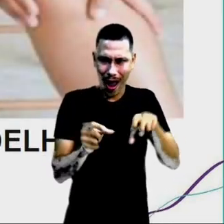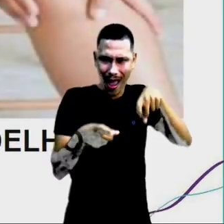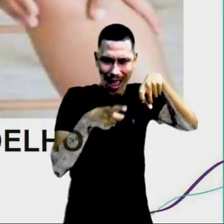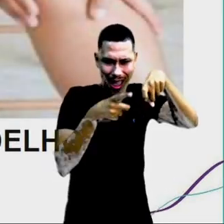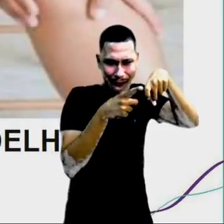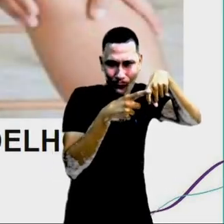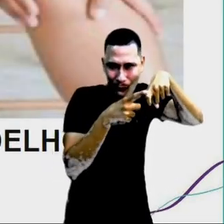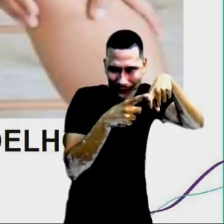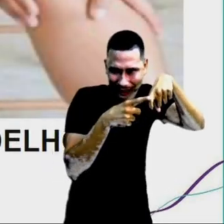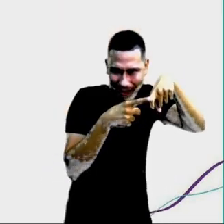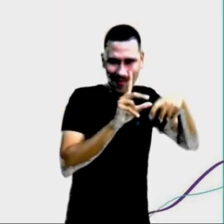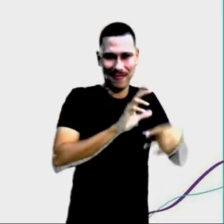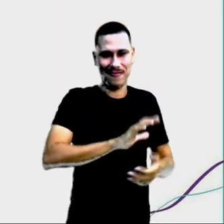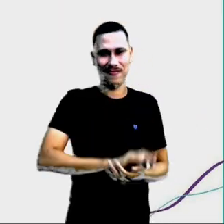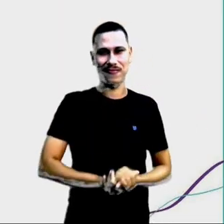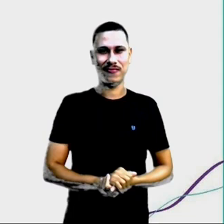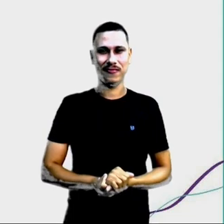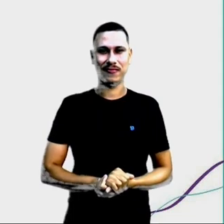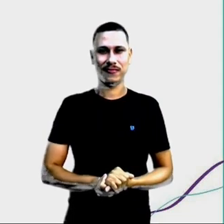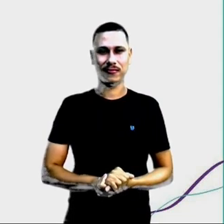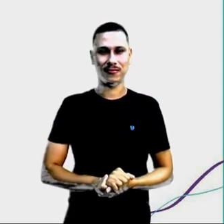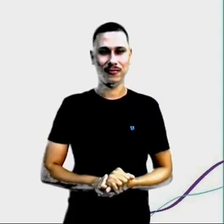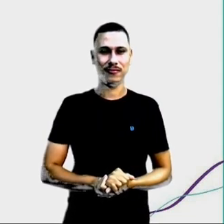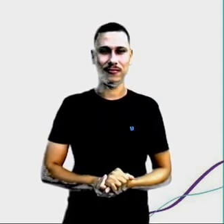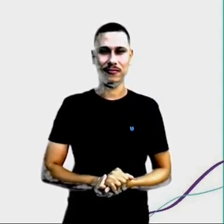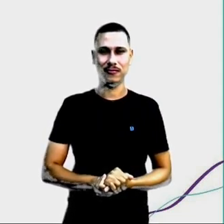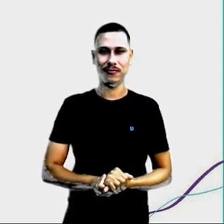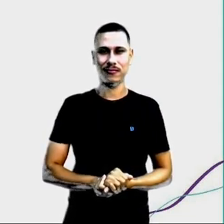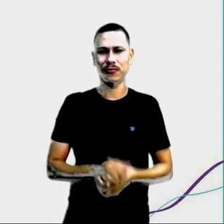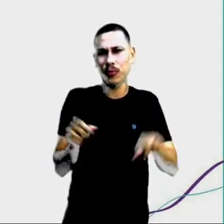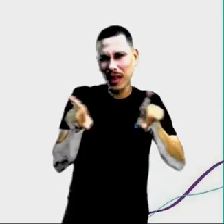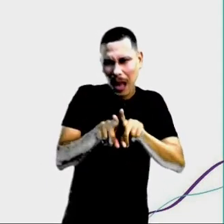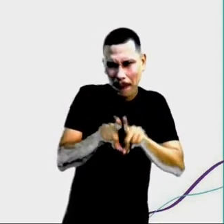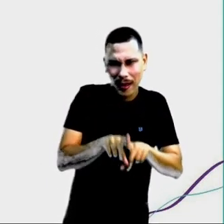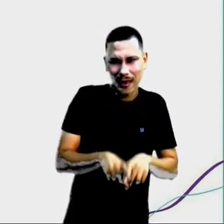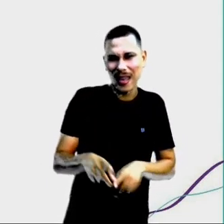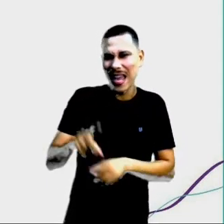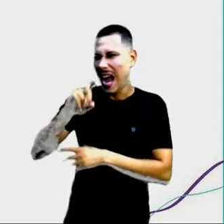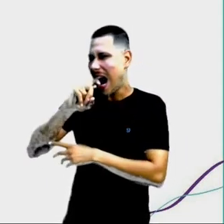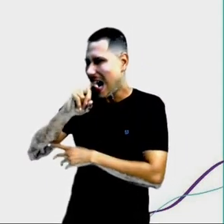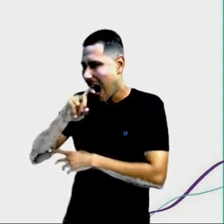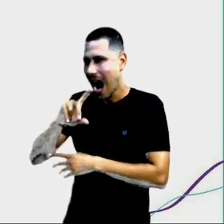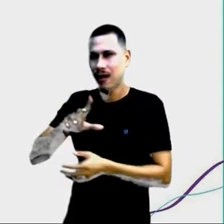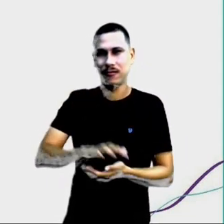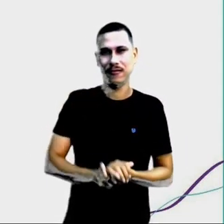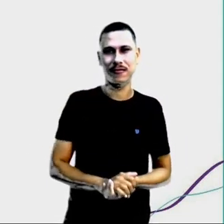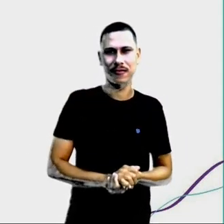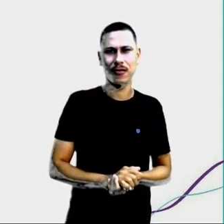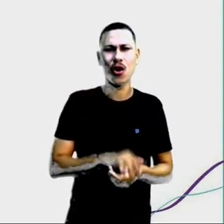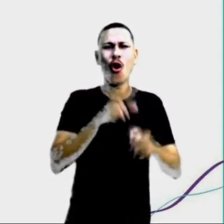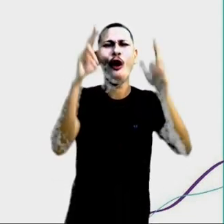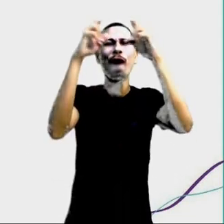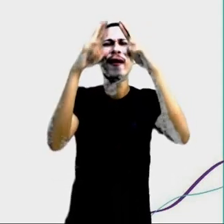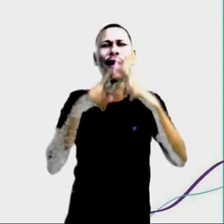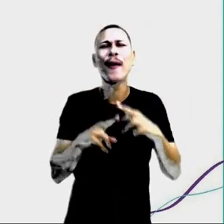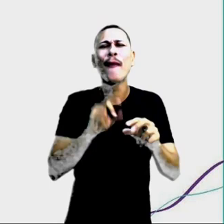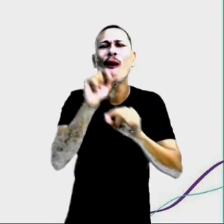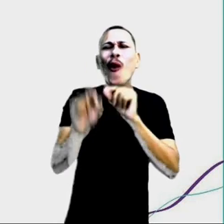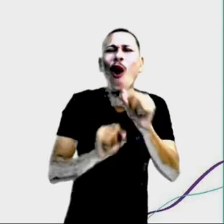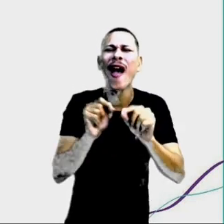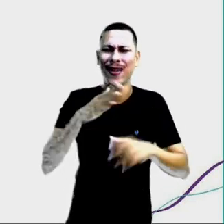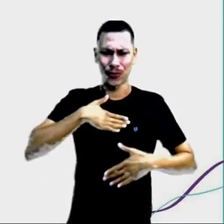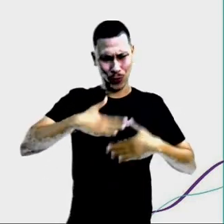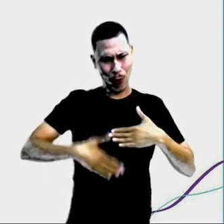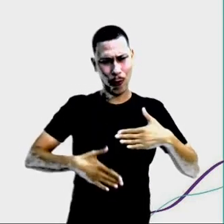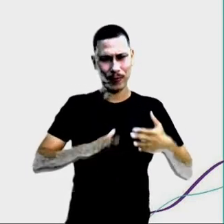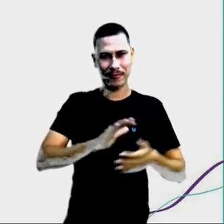joelho. Temos aqui também um osso. O que será que rima com o osso que tem no nosso